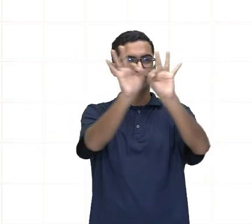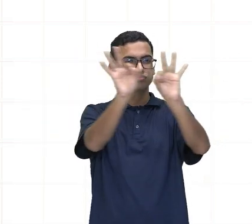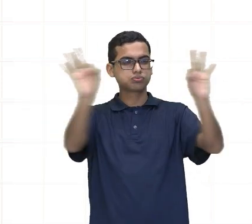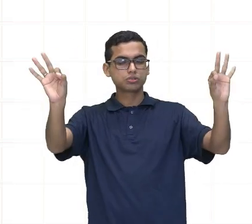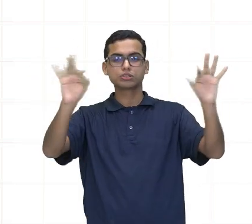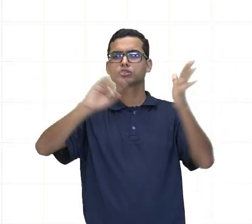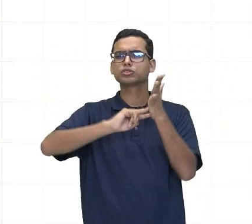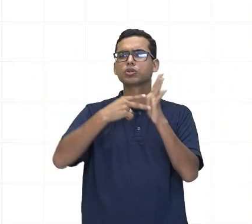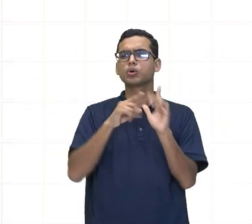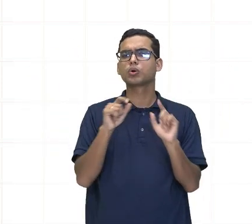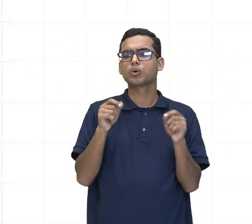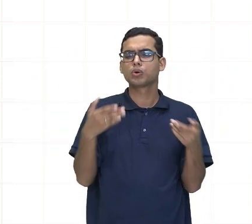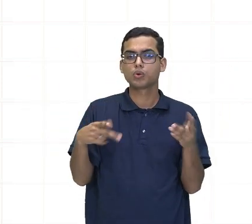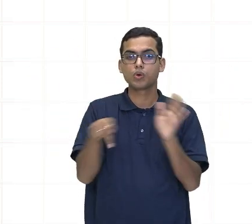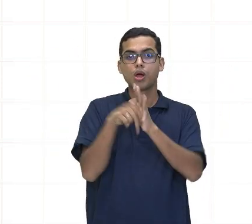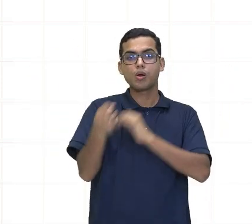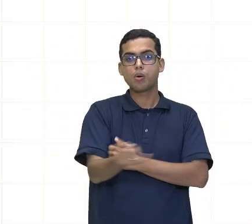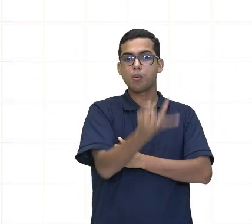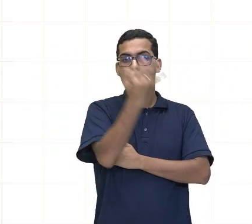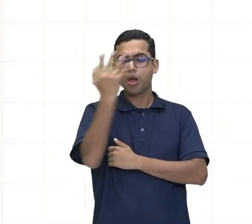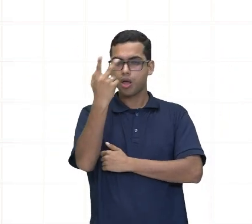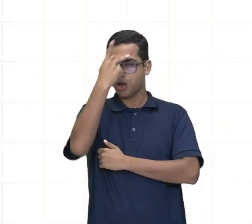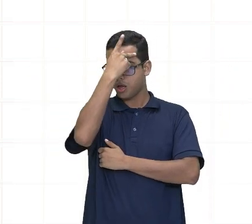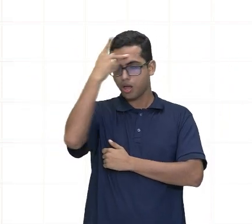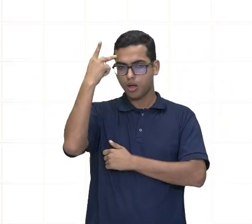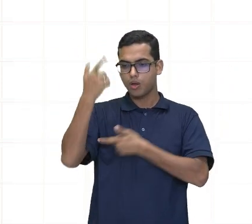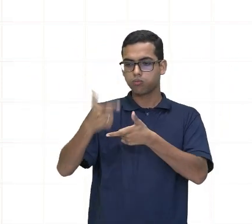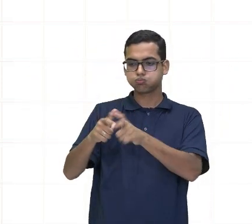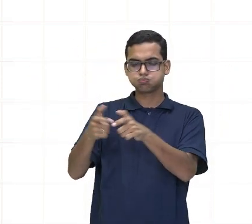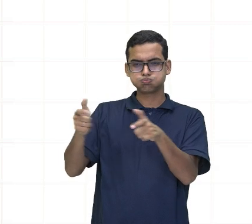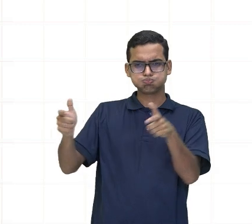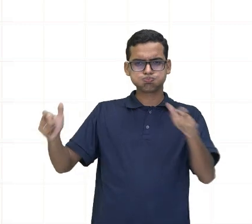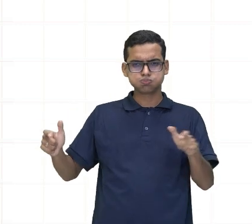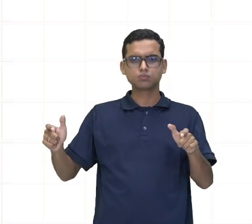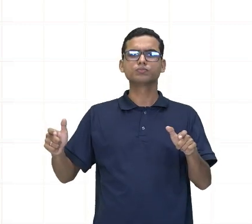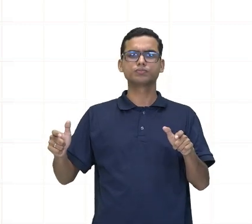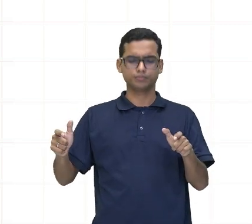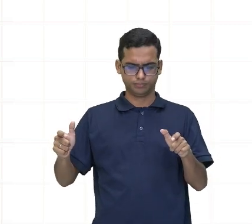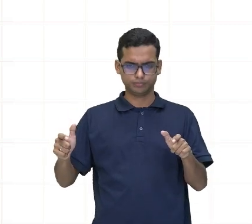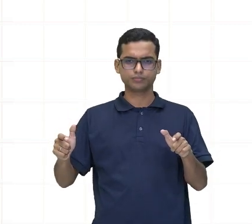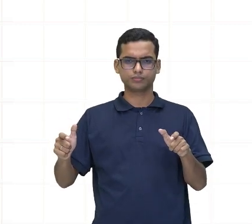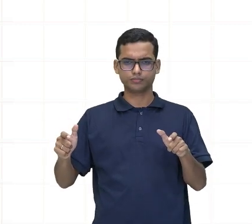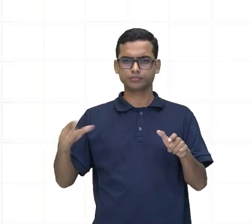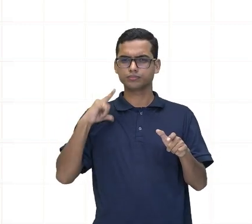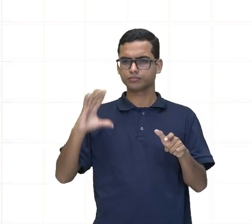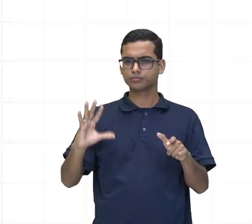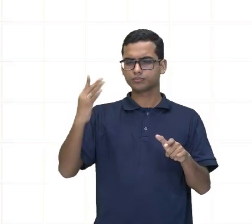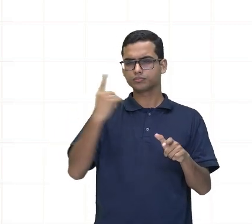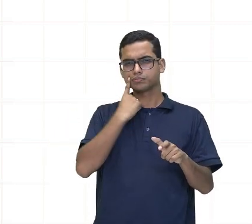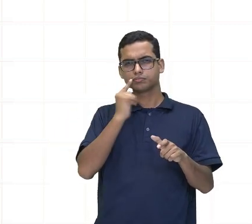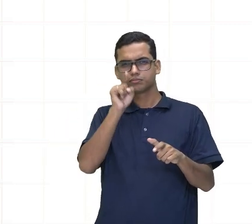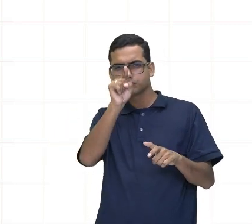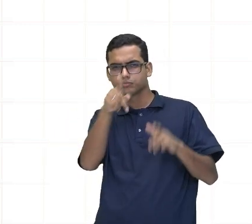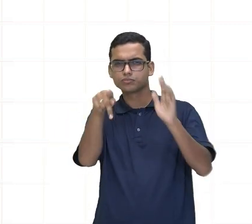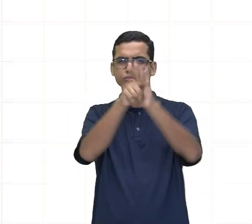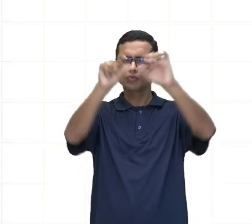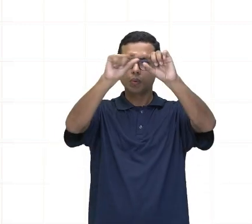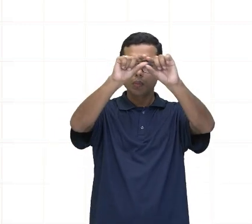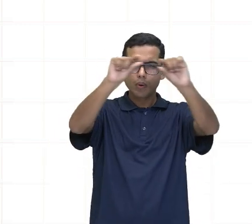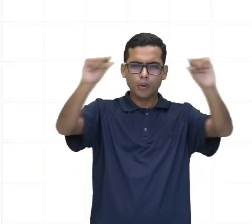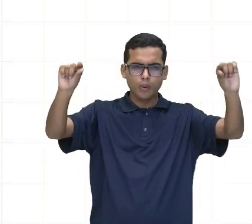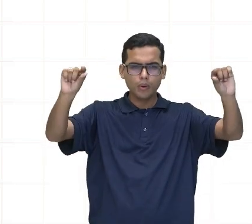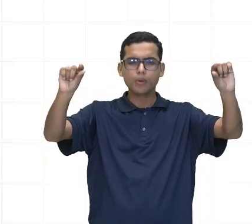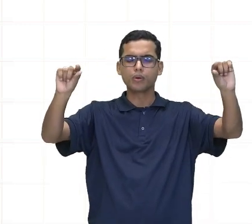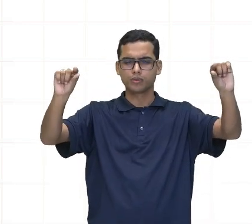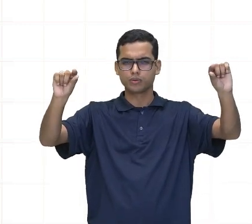estiver, significa que o quantitativo maior da população está inserida ali na parte